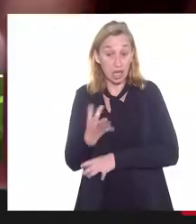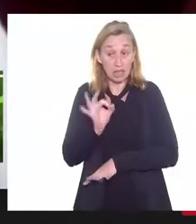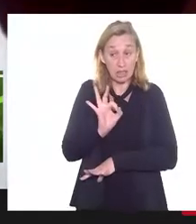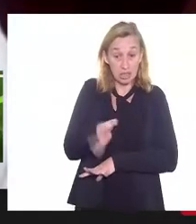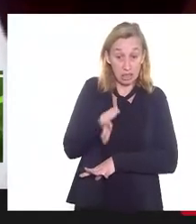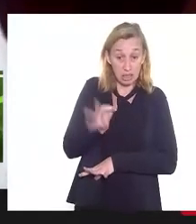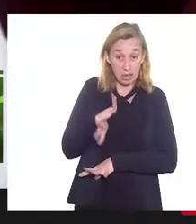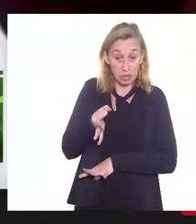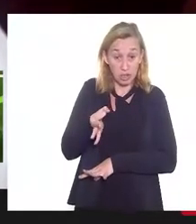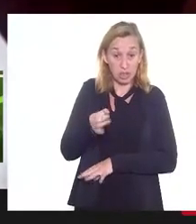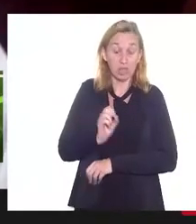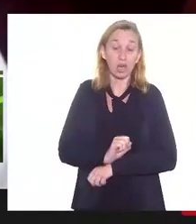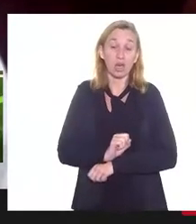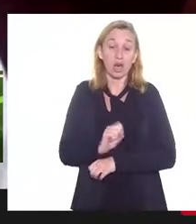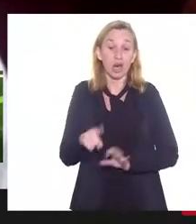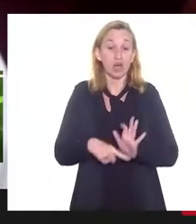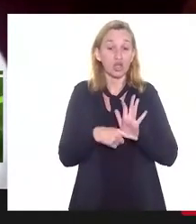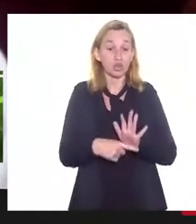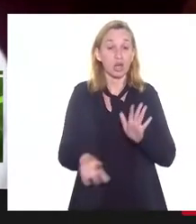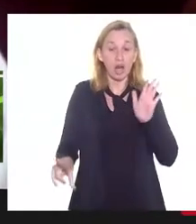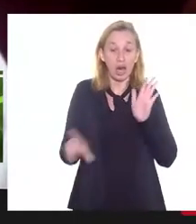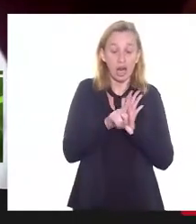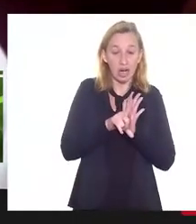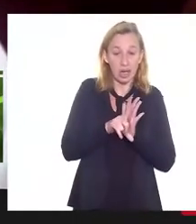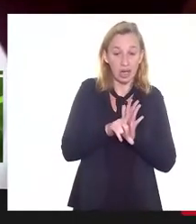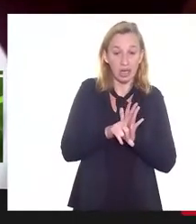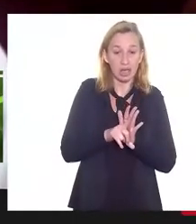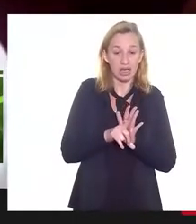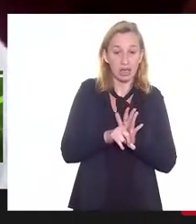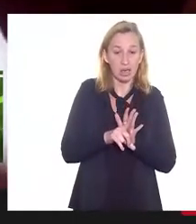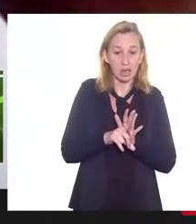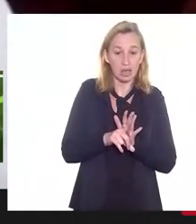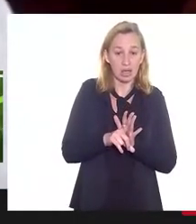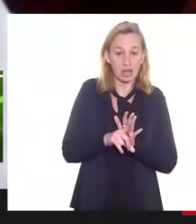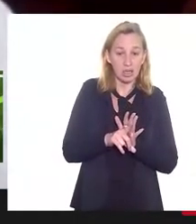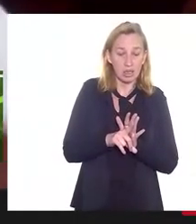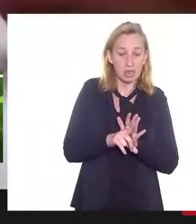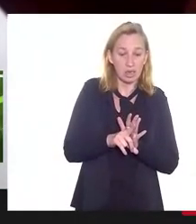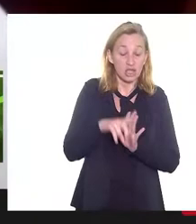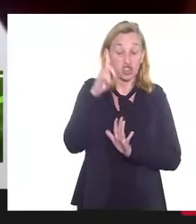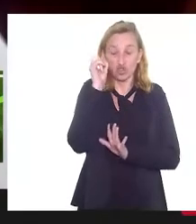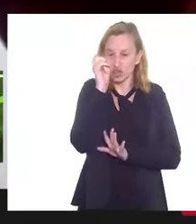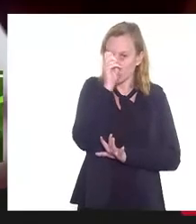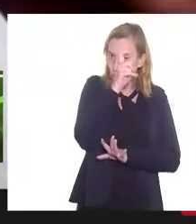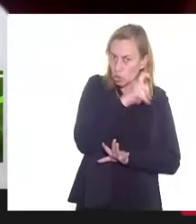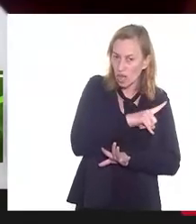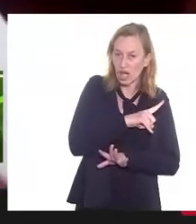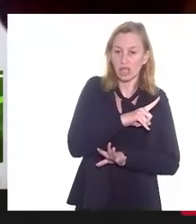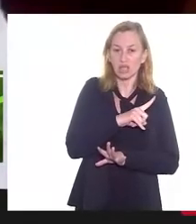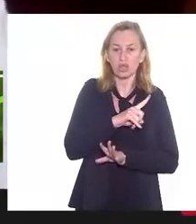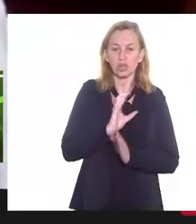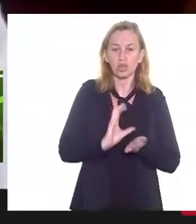fato, atendesse a lei e criasse. E ele dizia da dificuldade